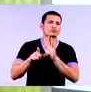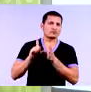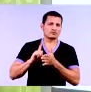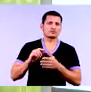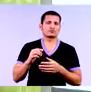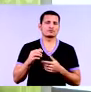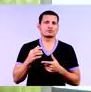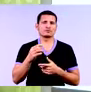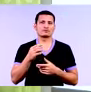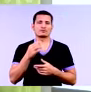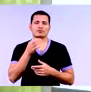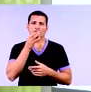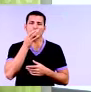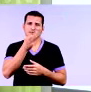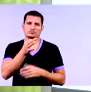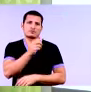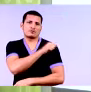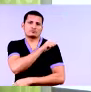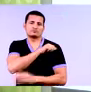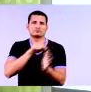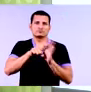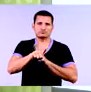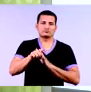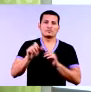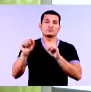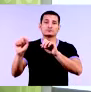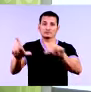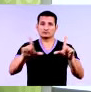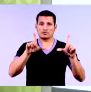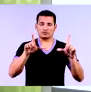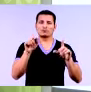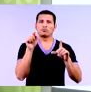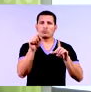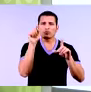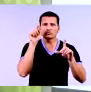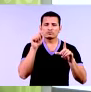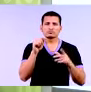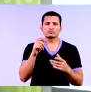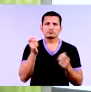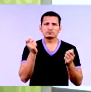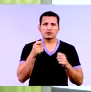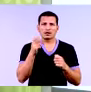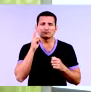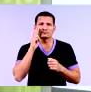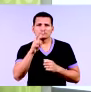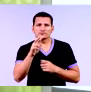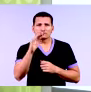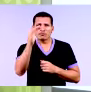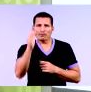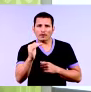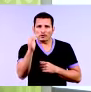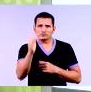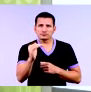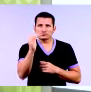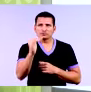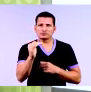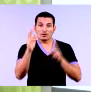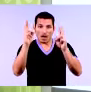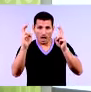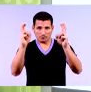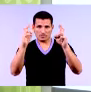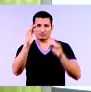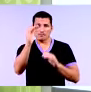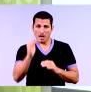slide que nós estávamos trabalhando aqui, o ponto ficou visivelmente muito abaixo de uma aspa